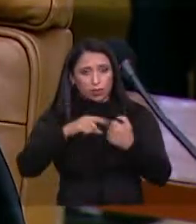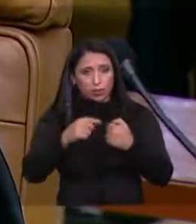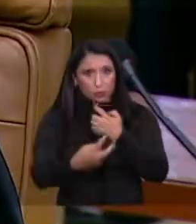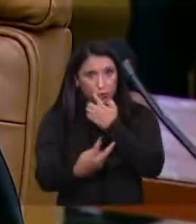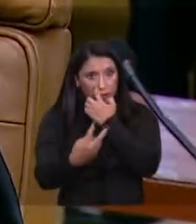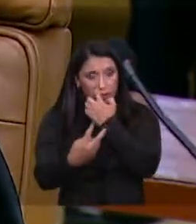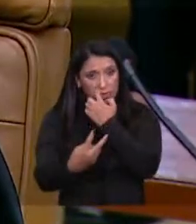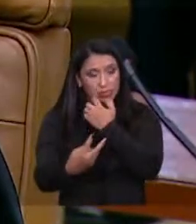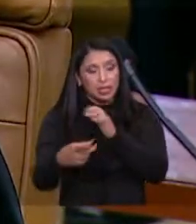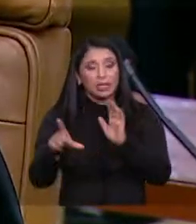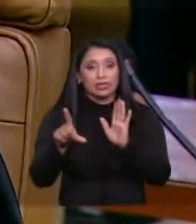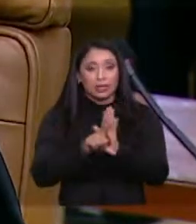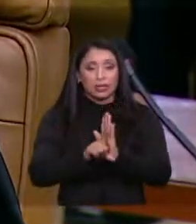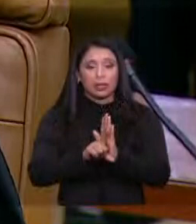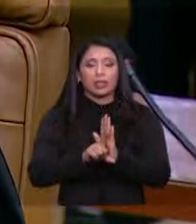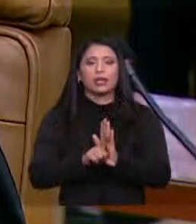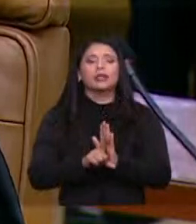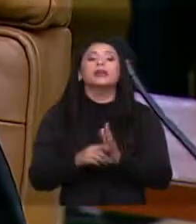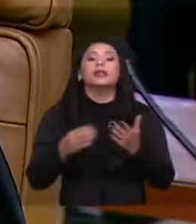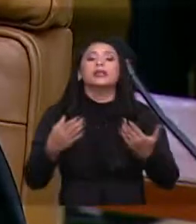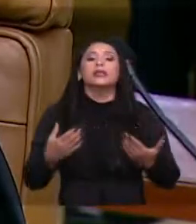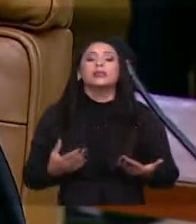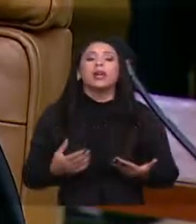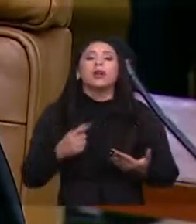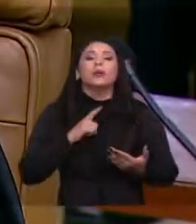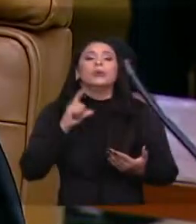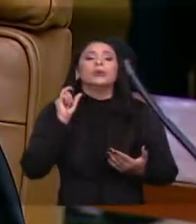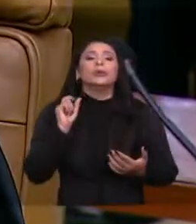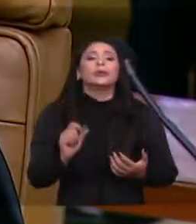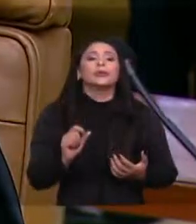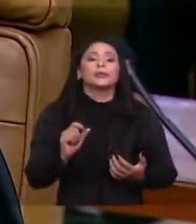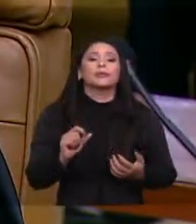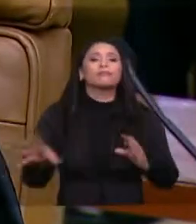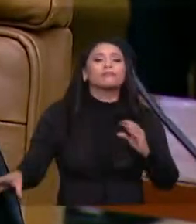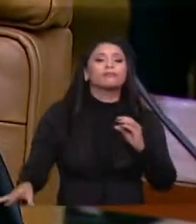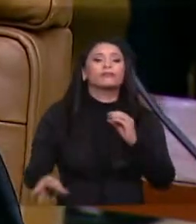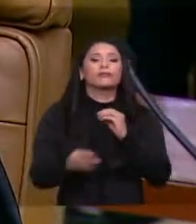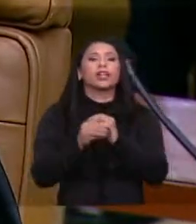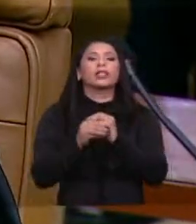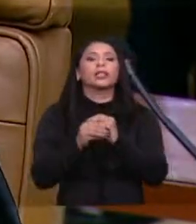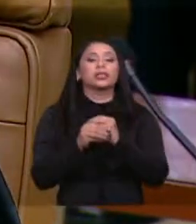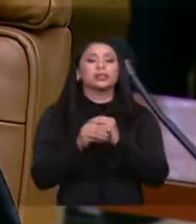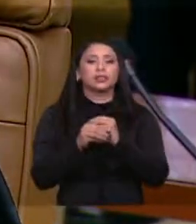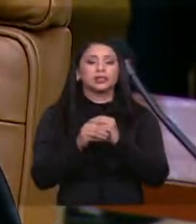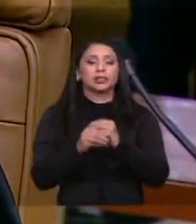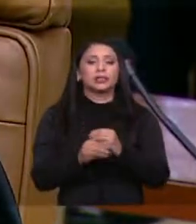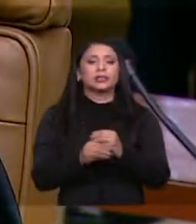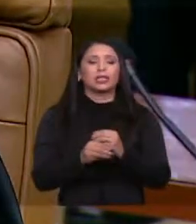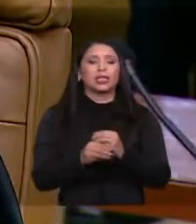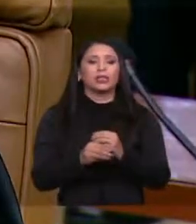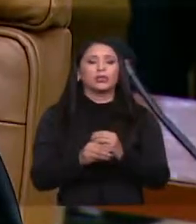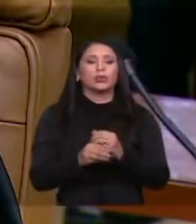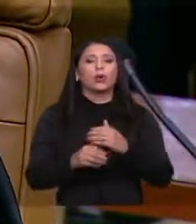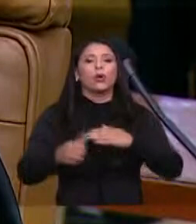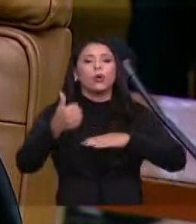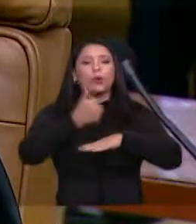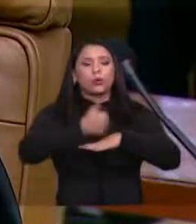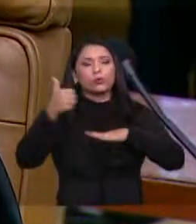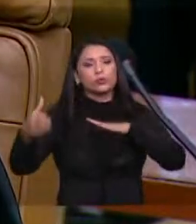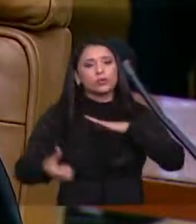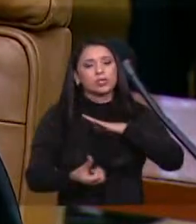2 desta lei razão pela qual promove o acréscimo de um sexto